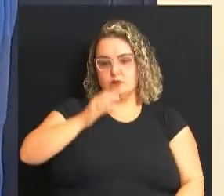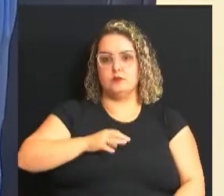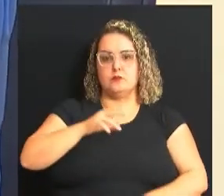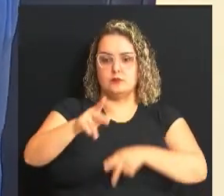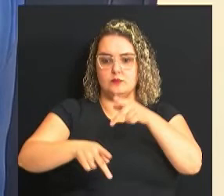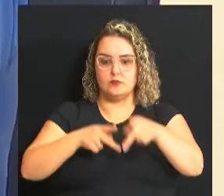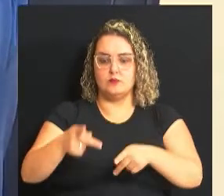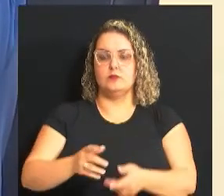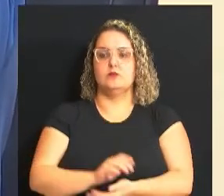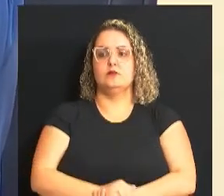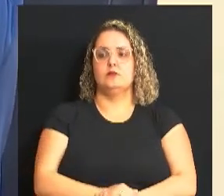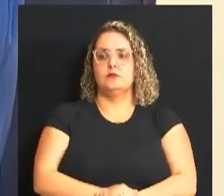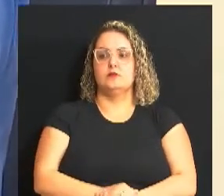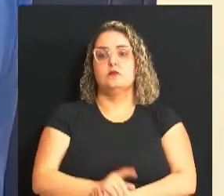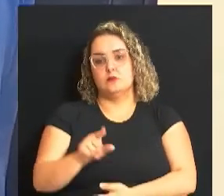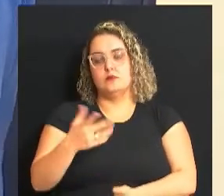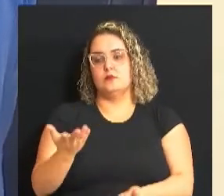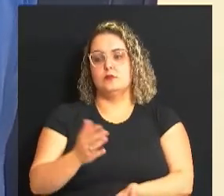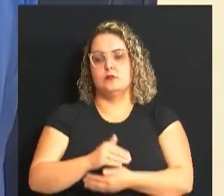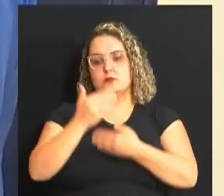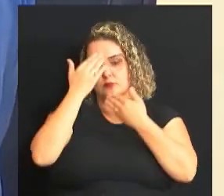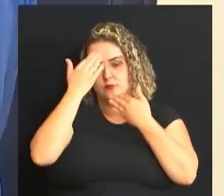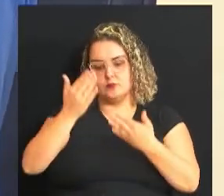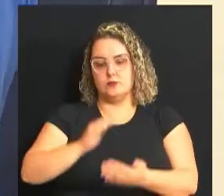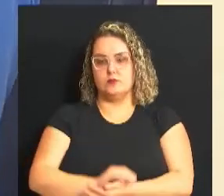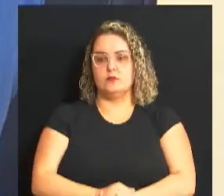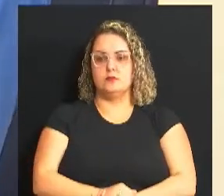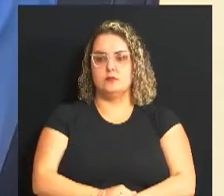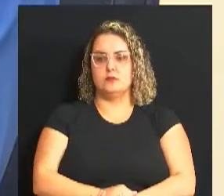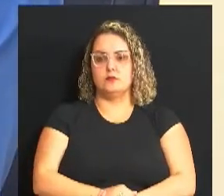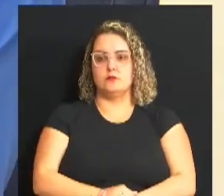população. Era isso. Obrigado.